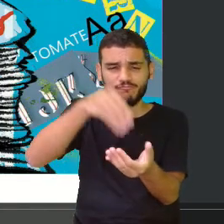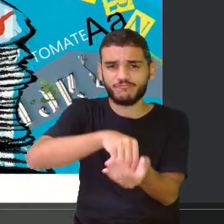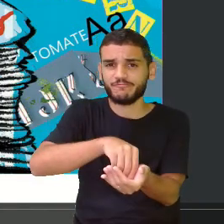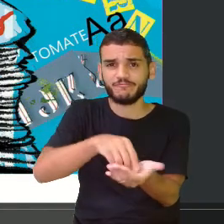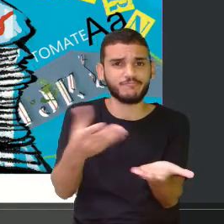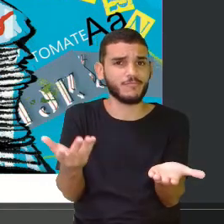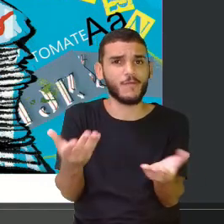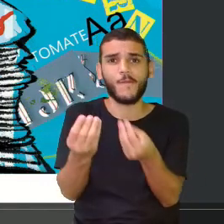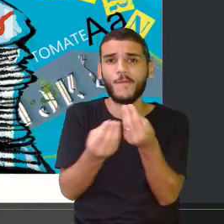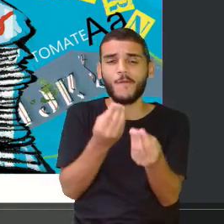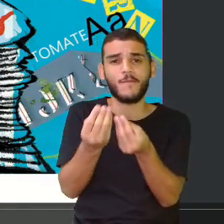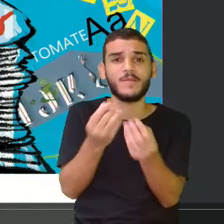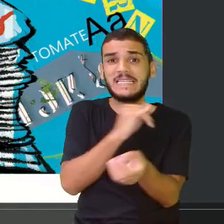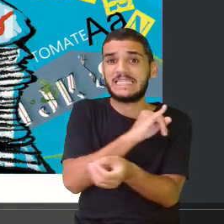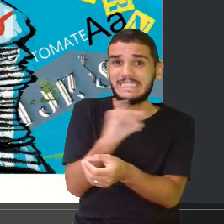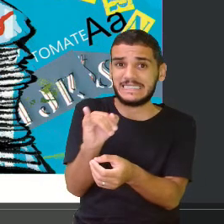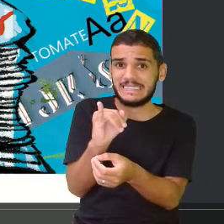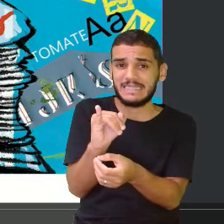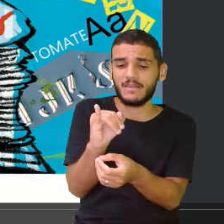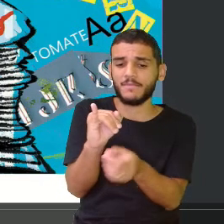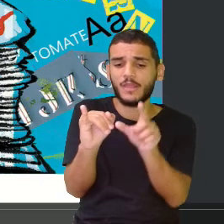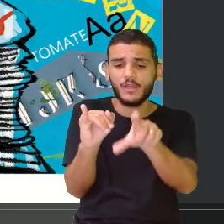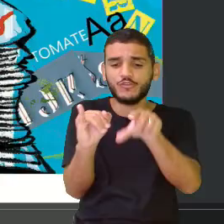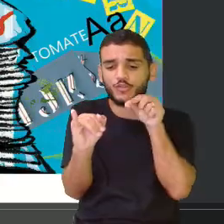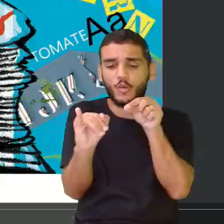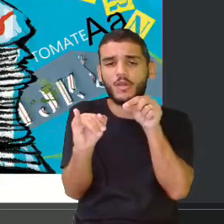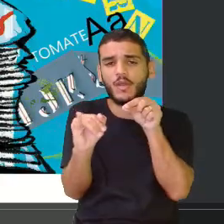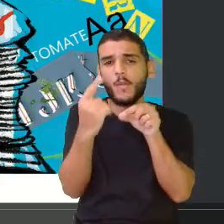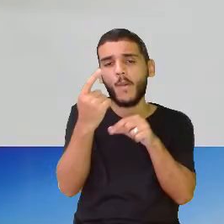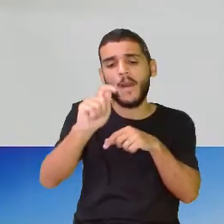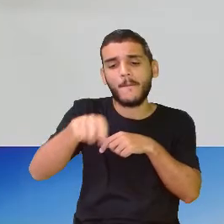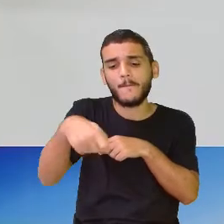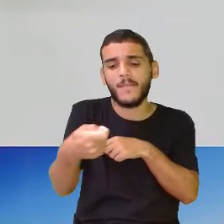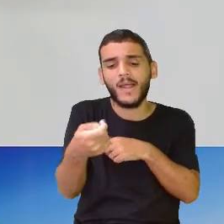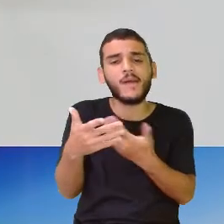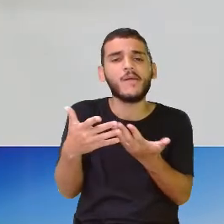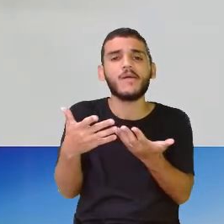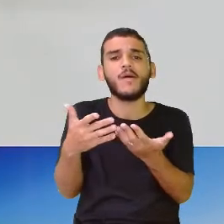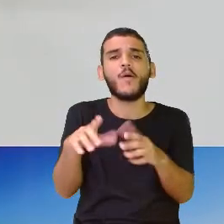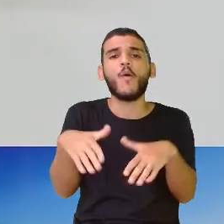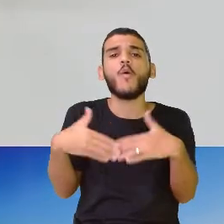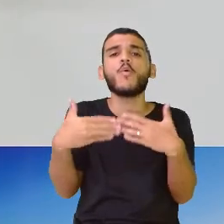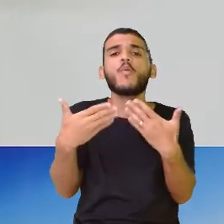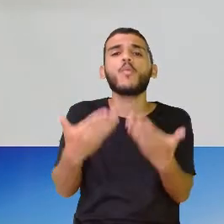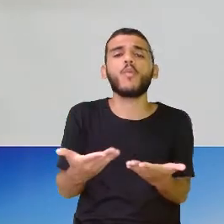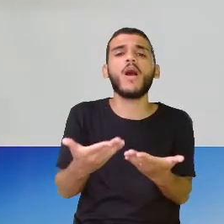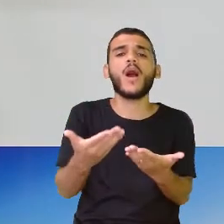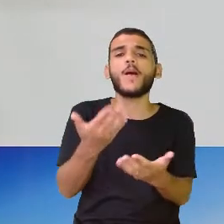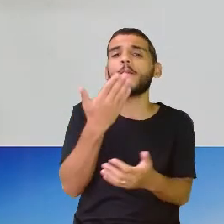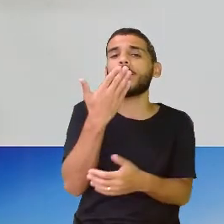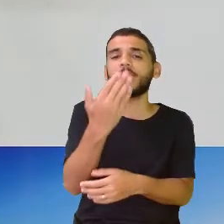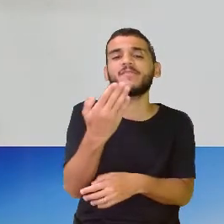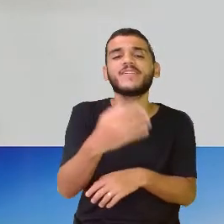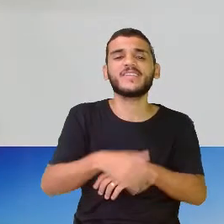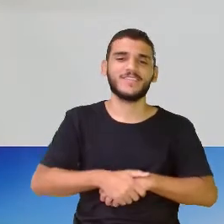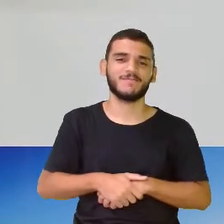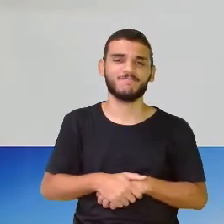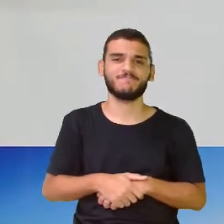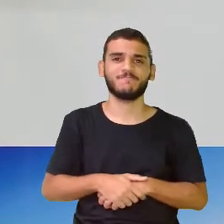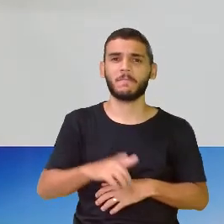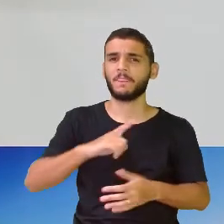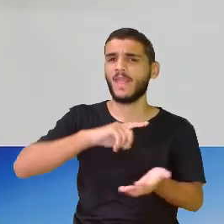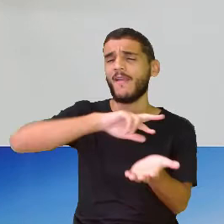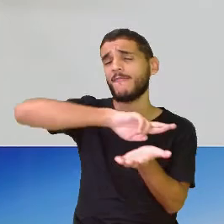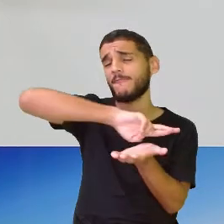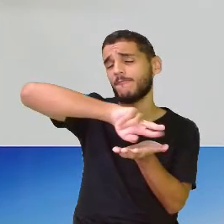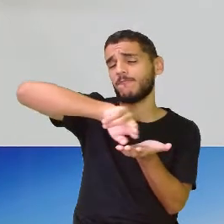a sua preferida, qual seria? Já conversamos aqui sobre isso, né? Já saíram várias palavras,